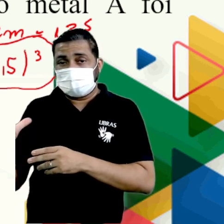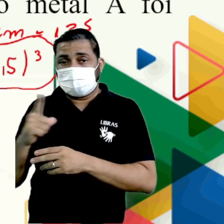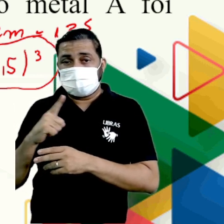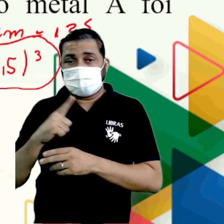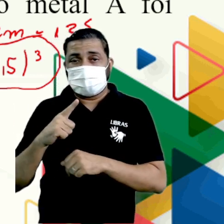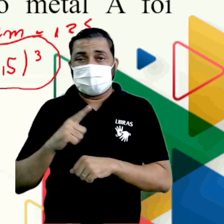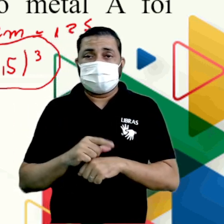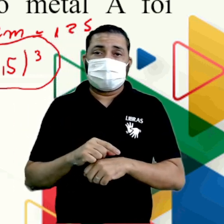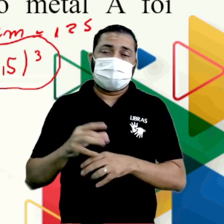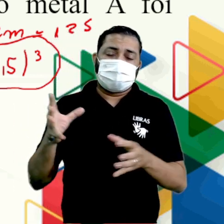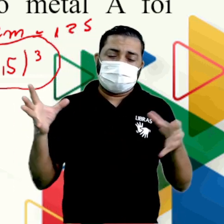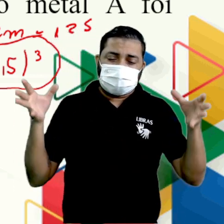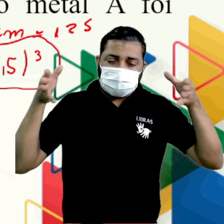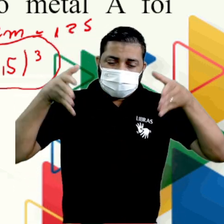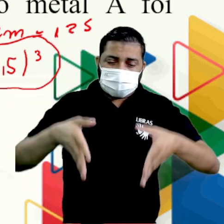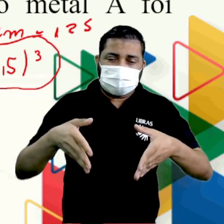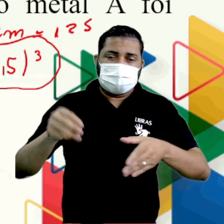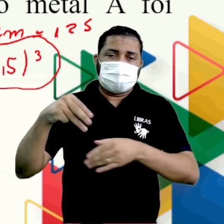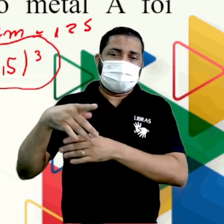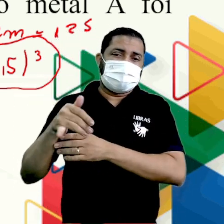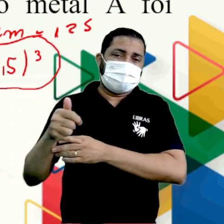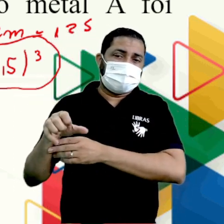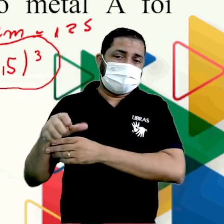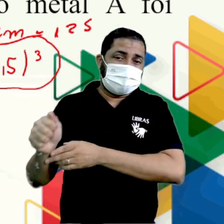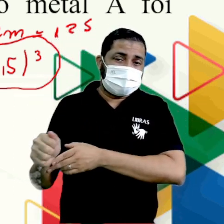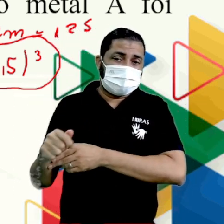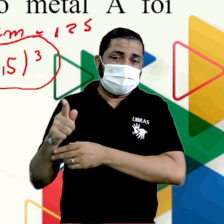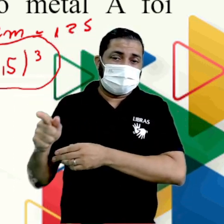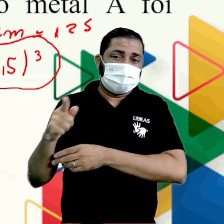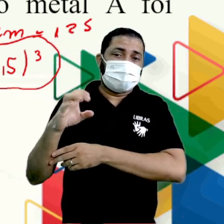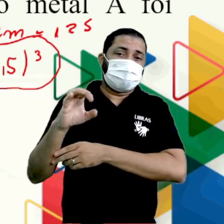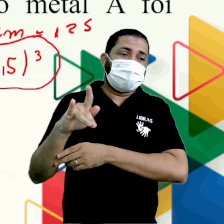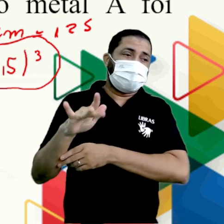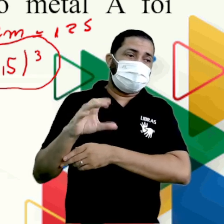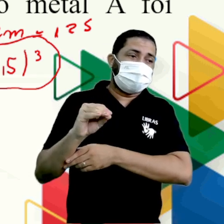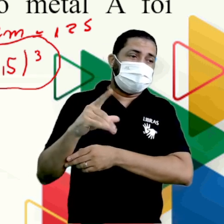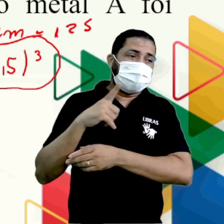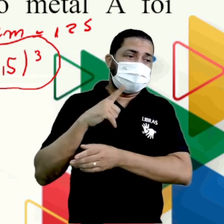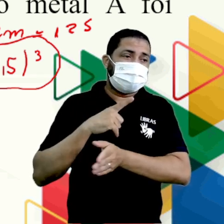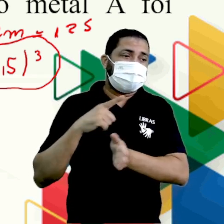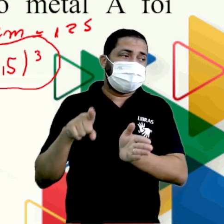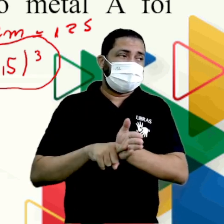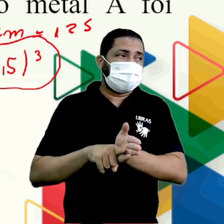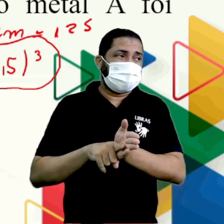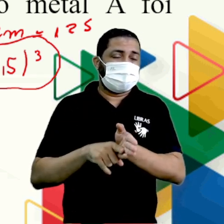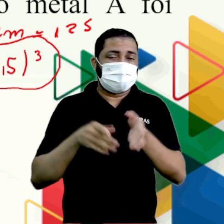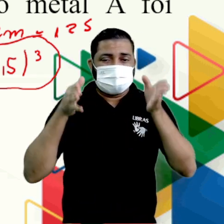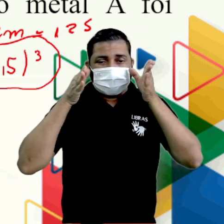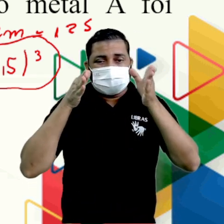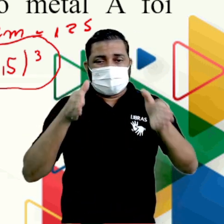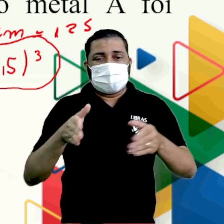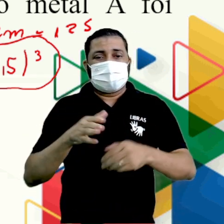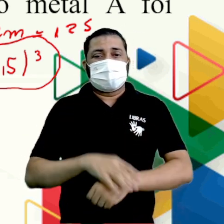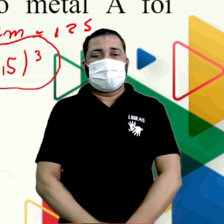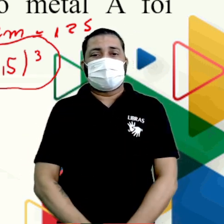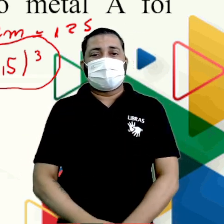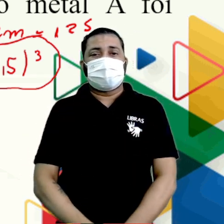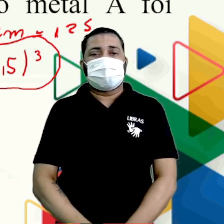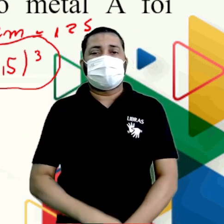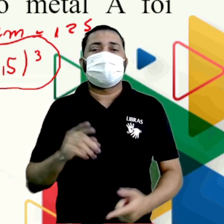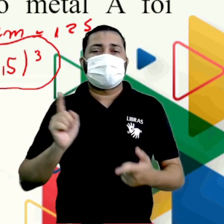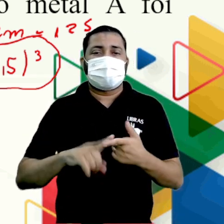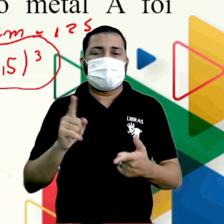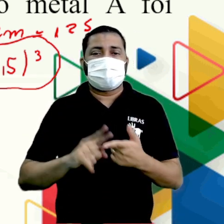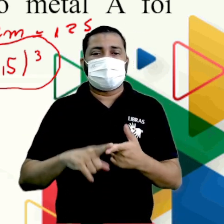densa, concentrando mais massa, enquanto que um cubo ele tem uma massa menos concentrada, tá certo? Ele deu também